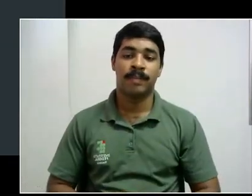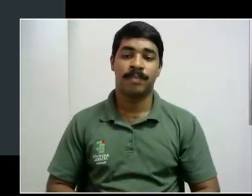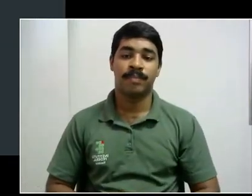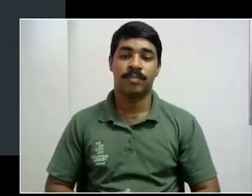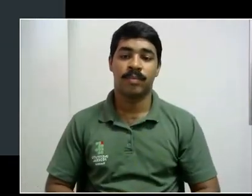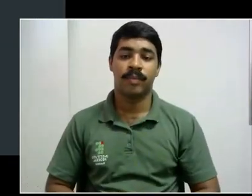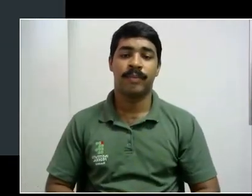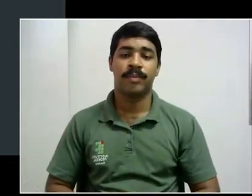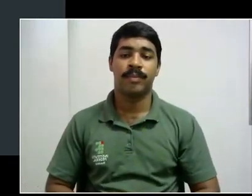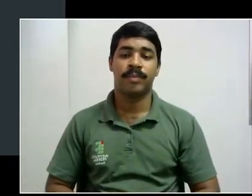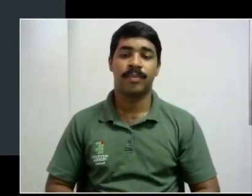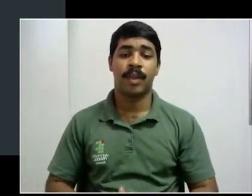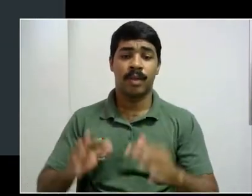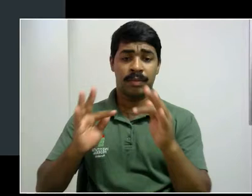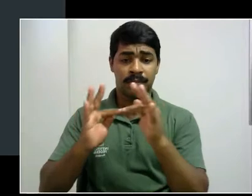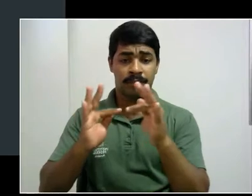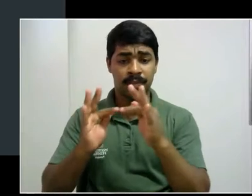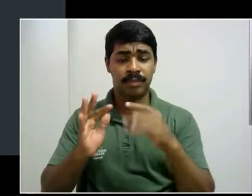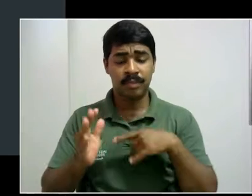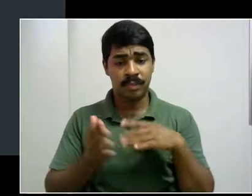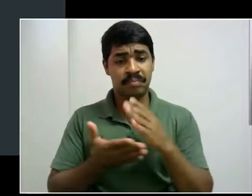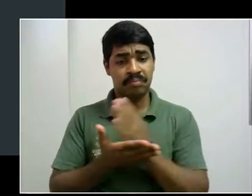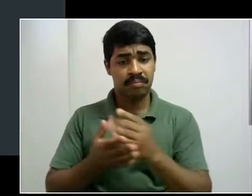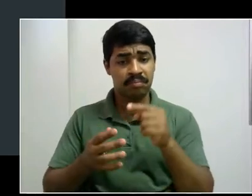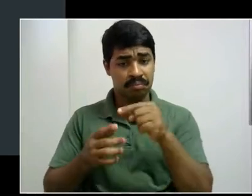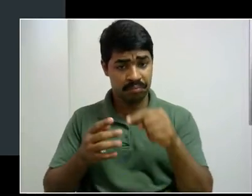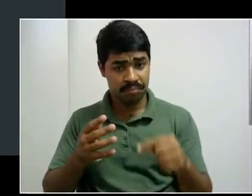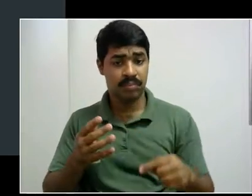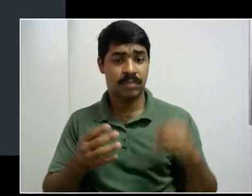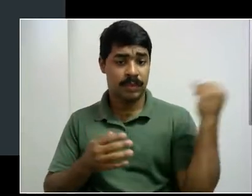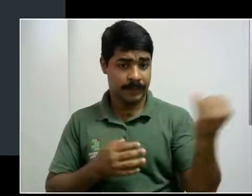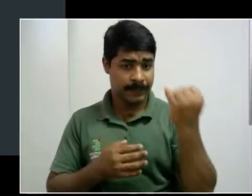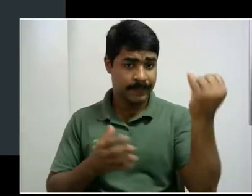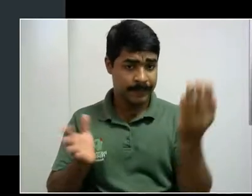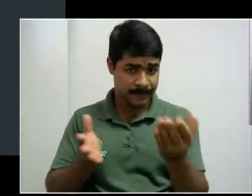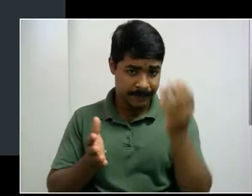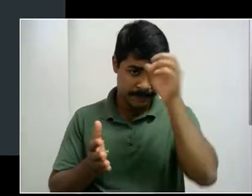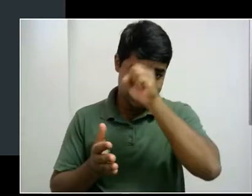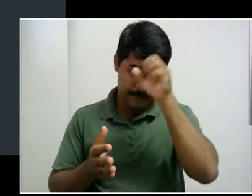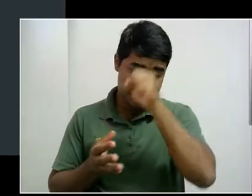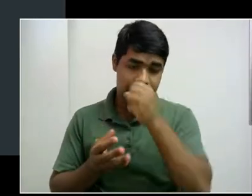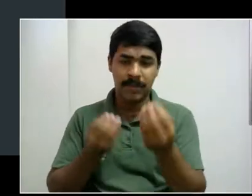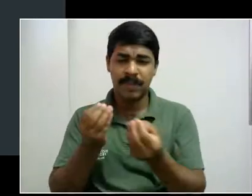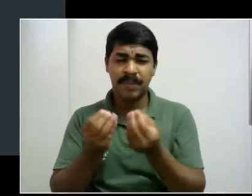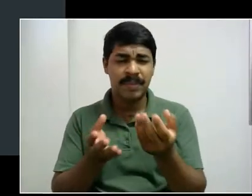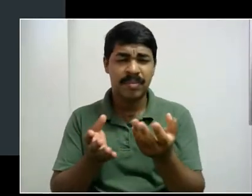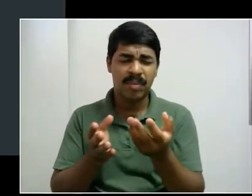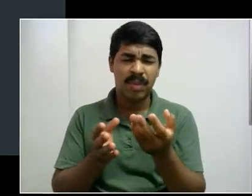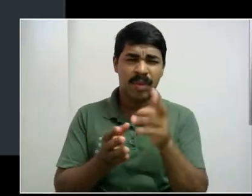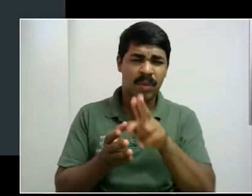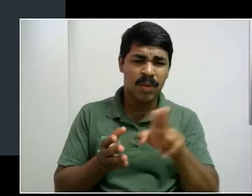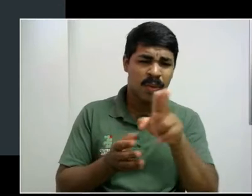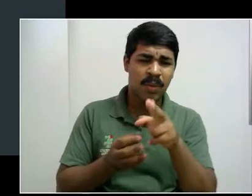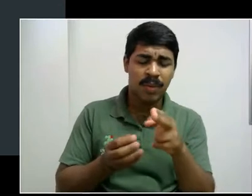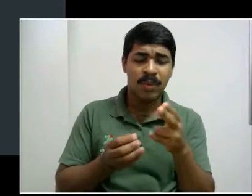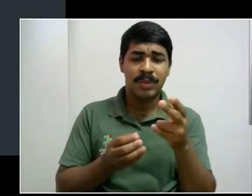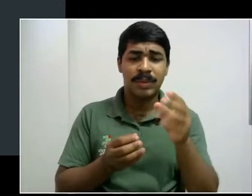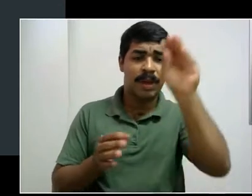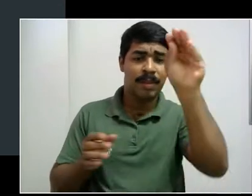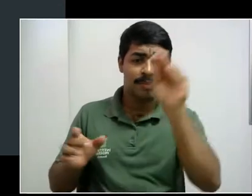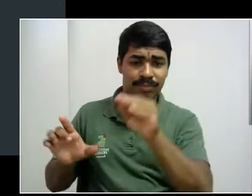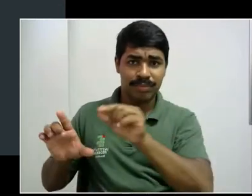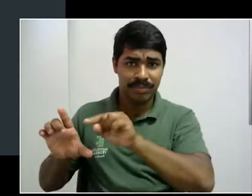uns pontos importantes da função, de uma função afim, e vamos ver como é que nós usamos esses pontos para traçar o gráfico,